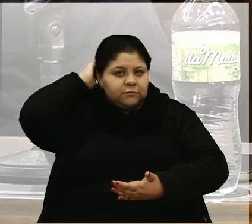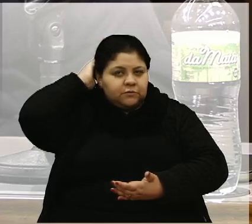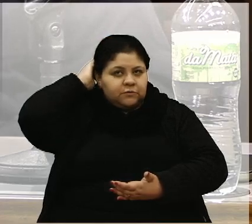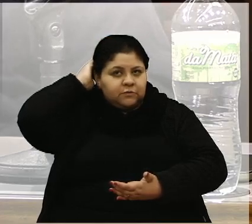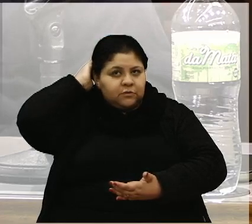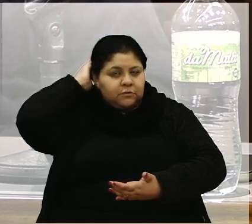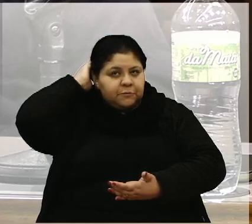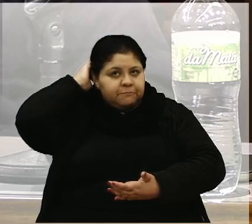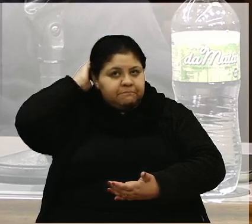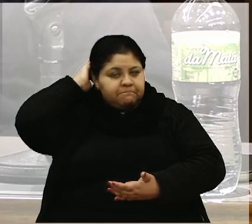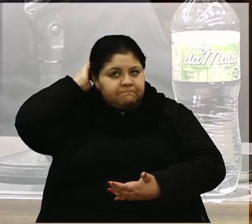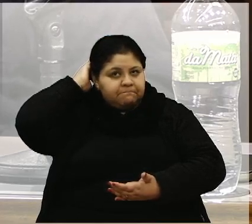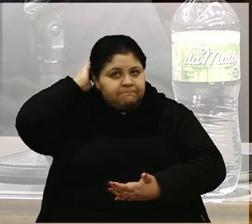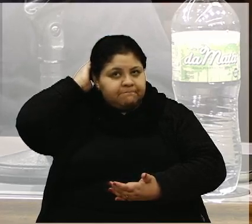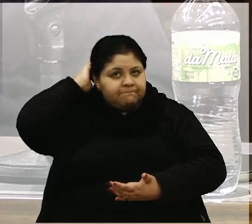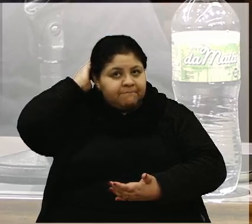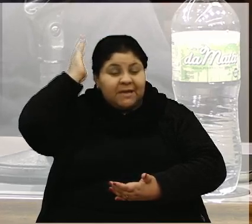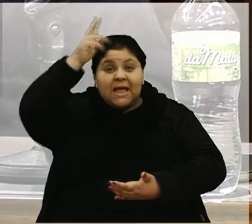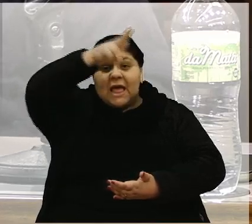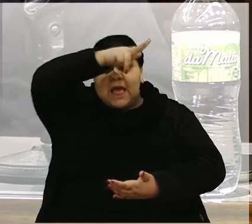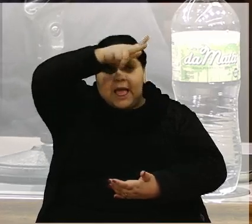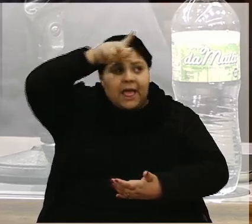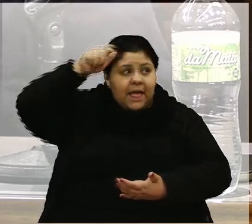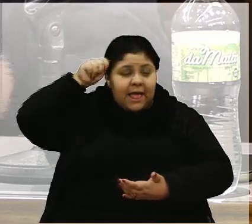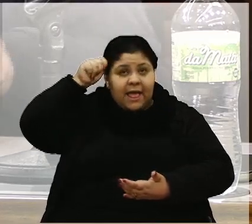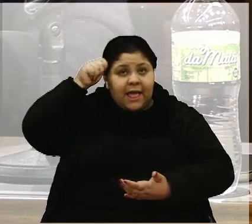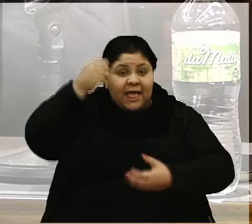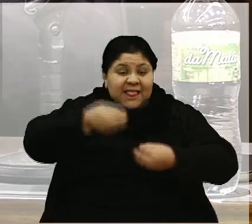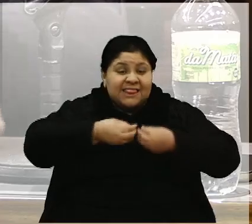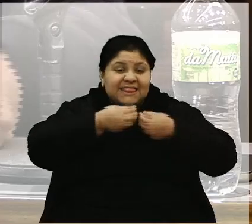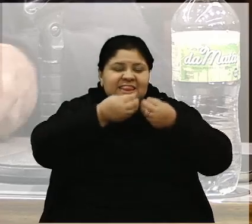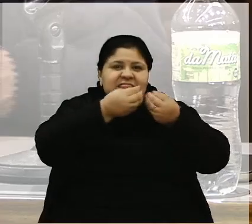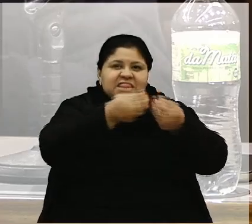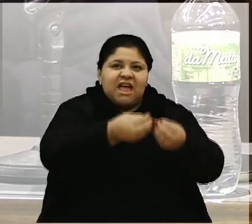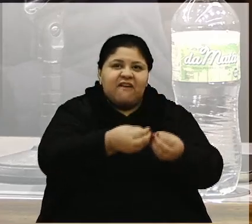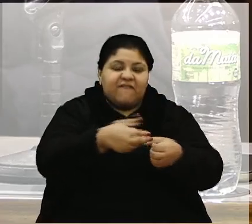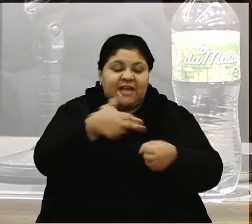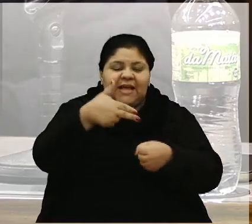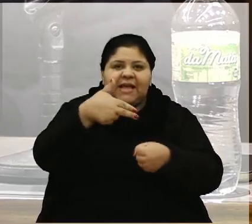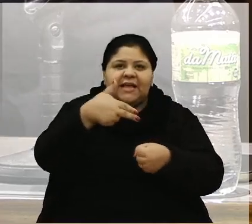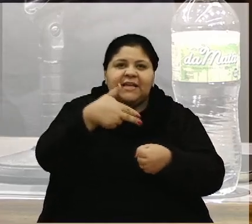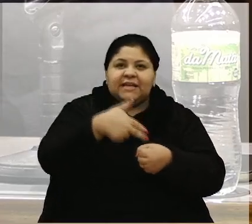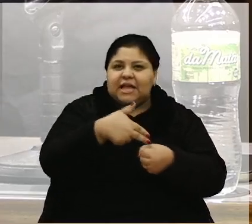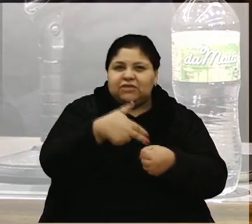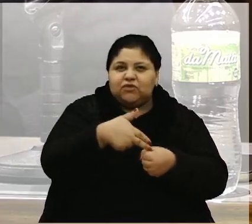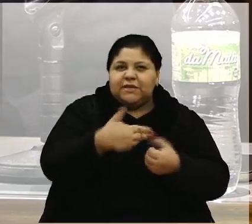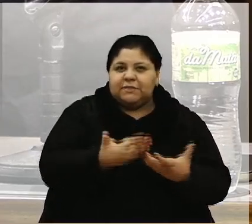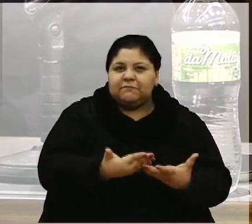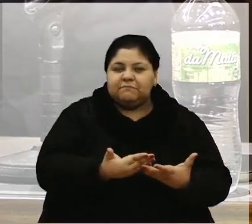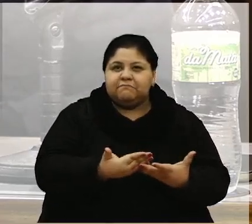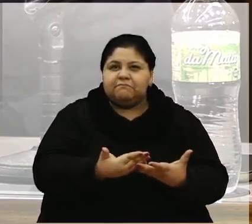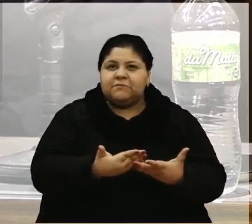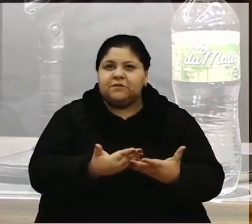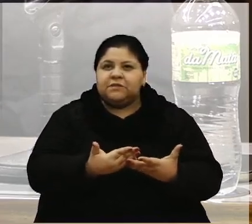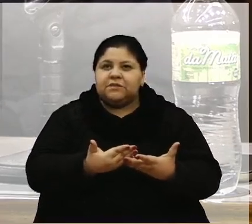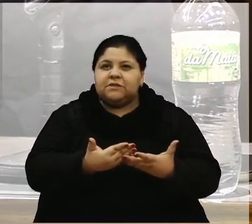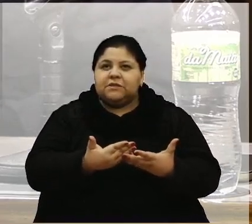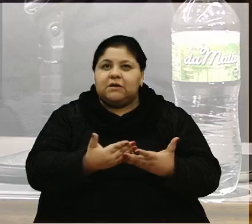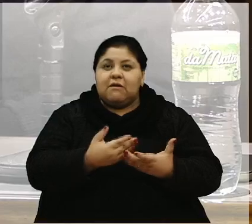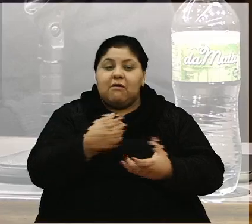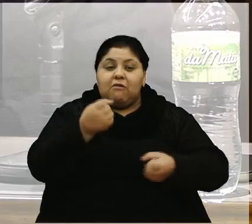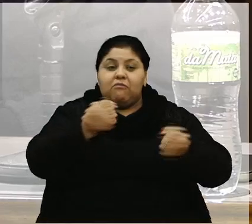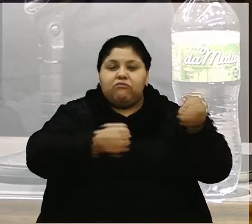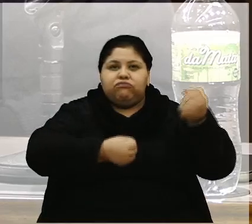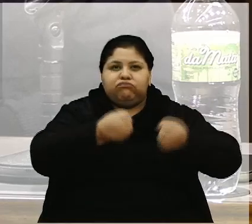prefeito Alceu, a prefeitura dava gasolina, combustível, né, enfim, diesel, para as viaturas